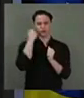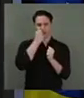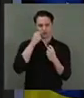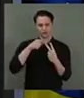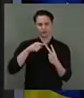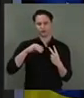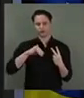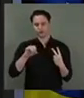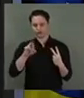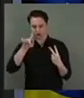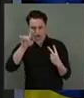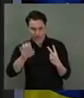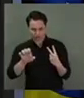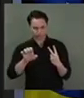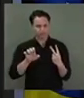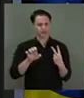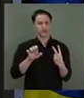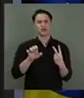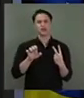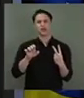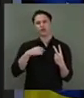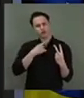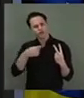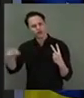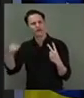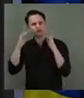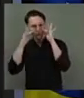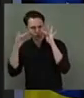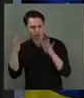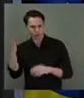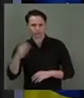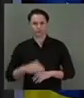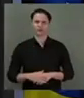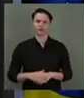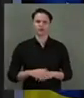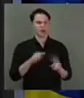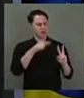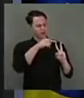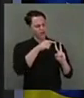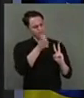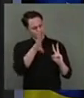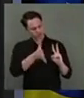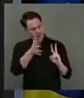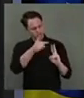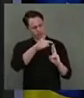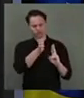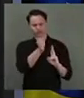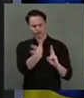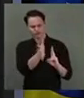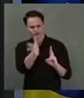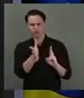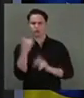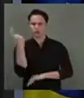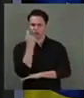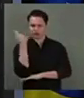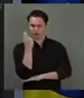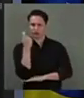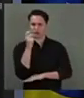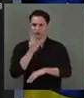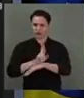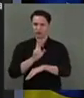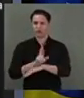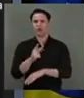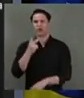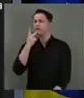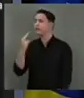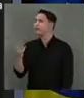casa, depois do Marinho falar, do Mourão falar, são do Rio Grande do Sul, senador Jorge. Eu